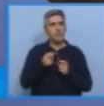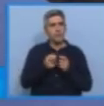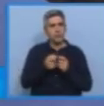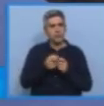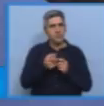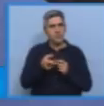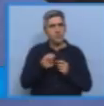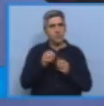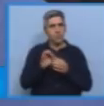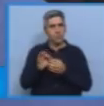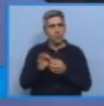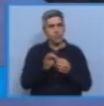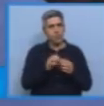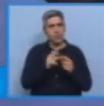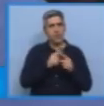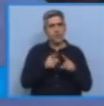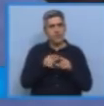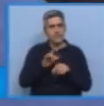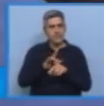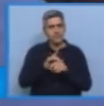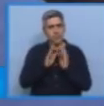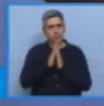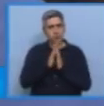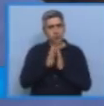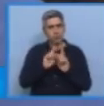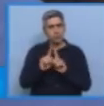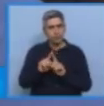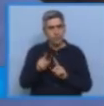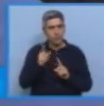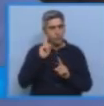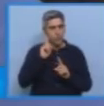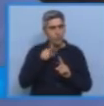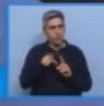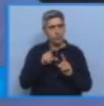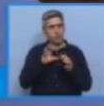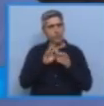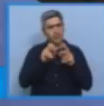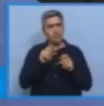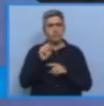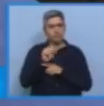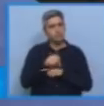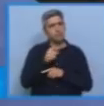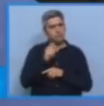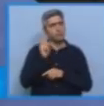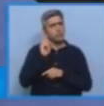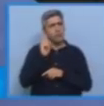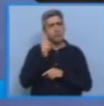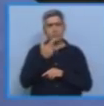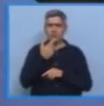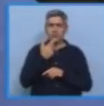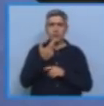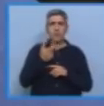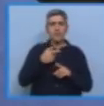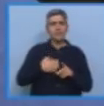proximidade, esta unidade entre diversas sensibilidades religiosas em torno deste tema? É importante percebermos que,